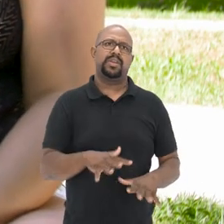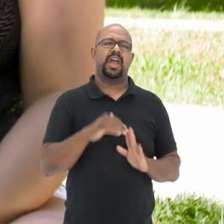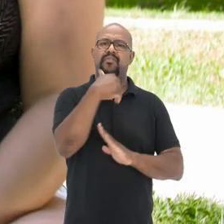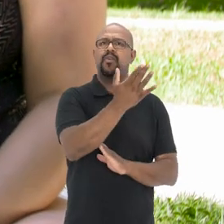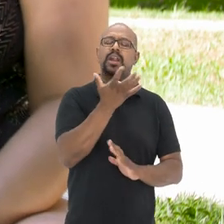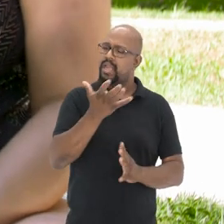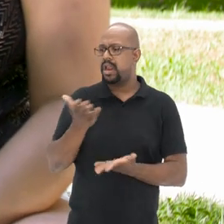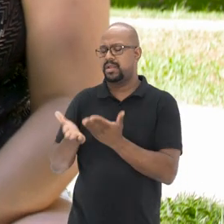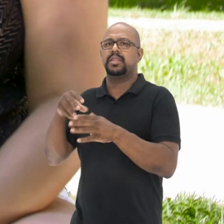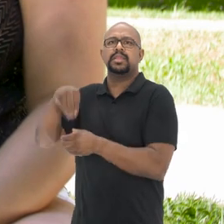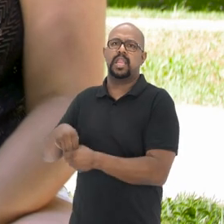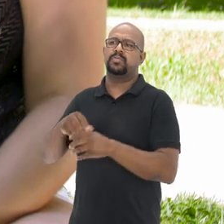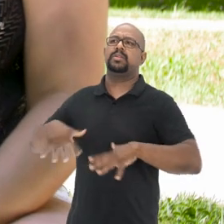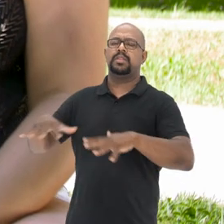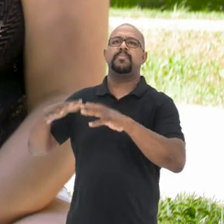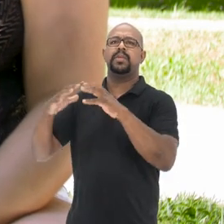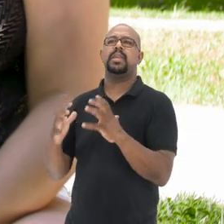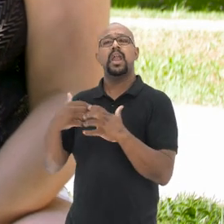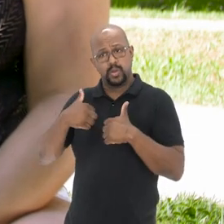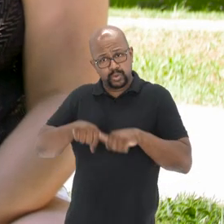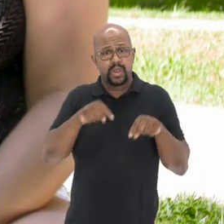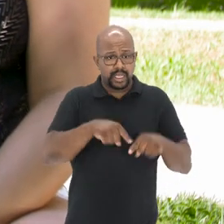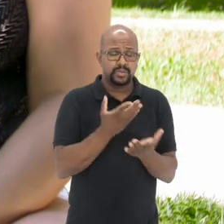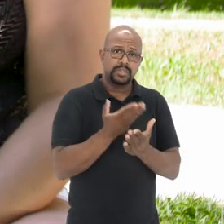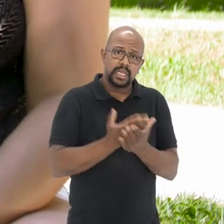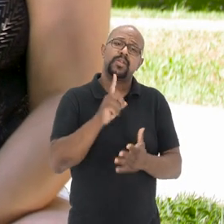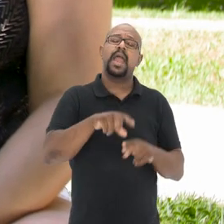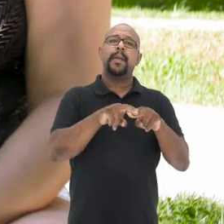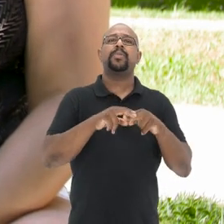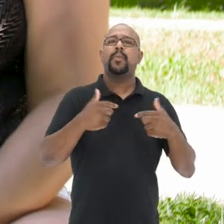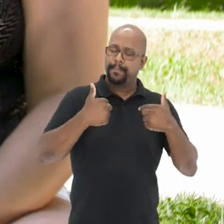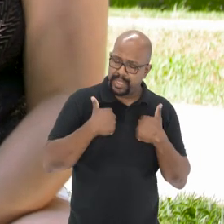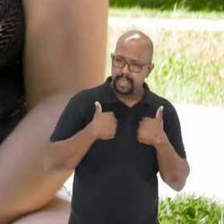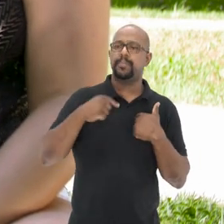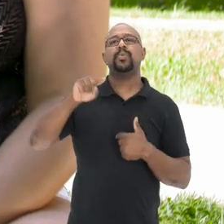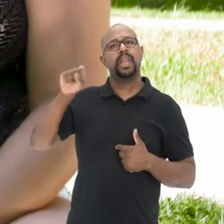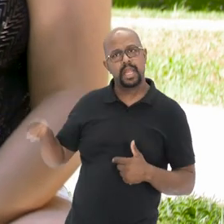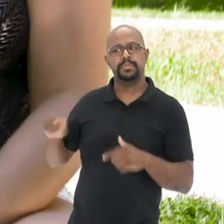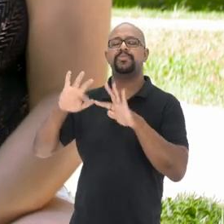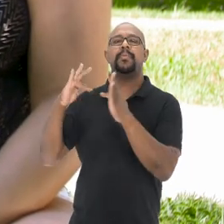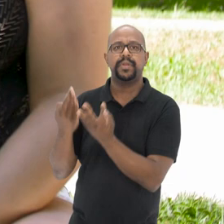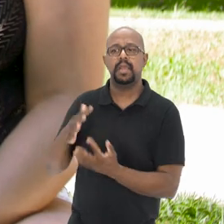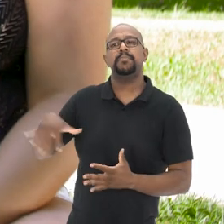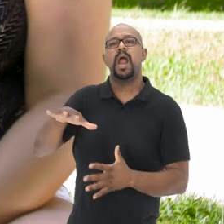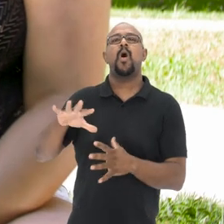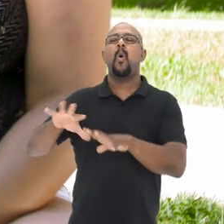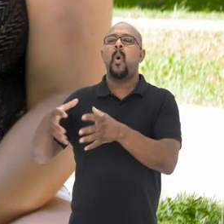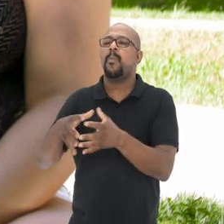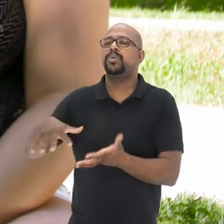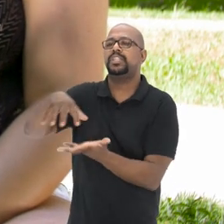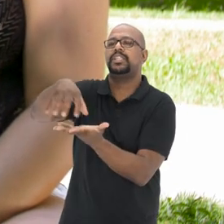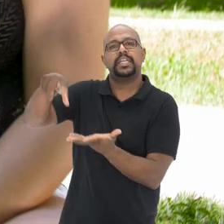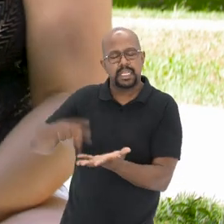nem quero trabalhar fora da aldeia, porque eu estou aqui é por eles, é por mim, é pela minha família, e a comunidade é a